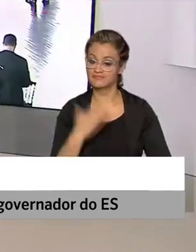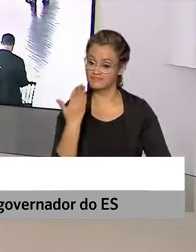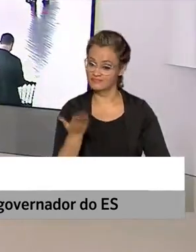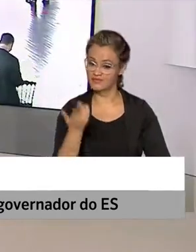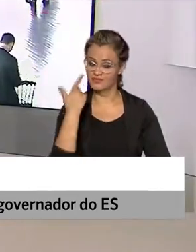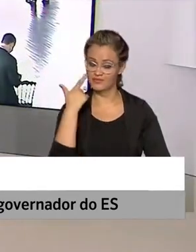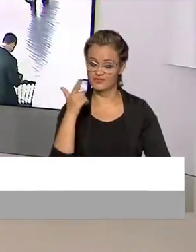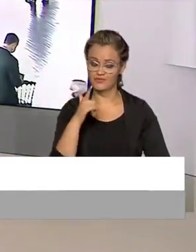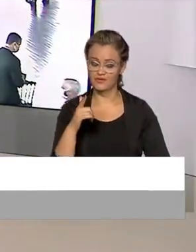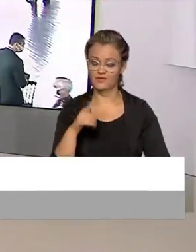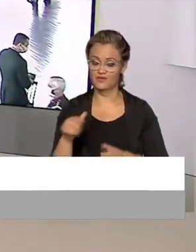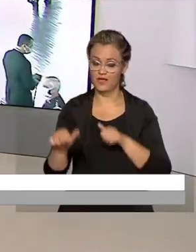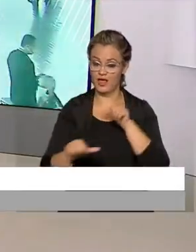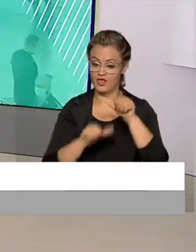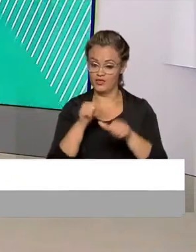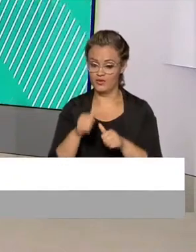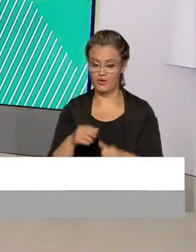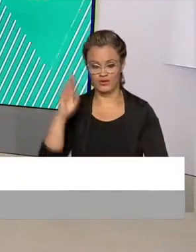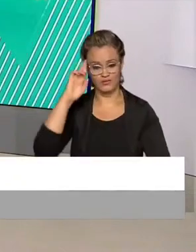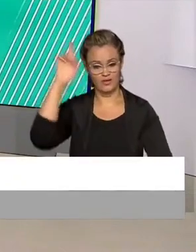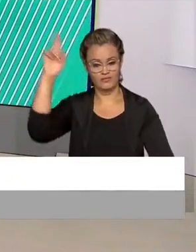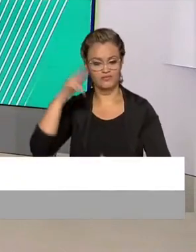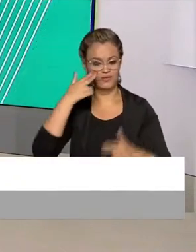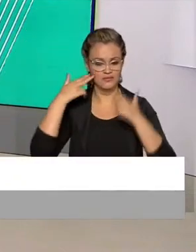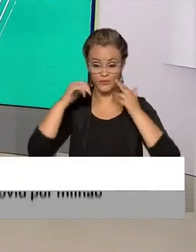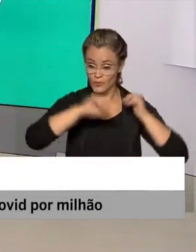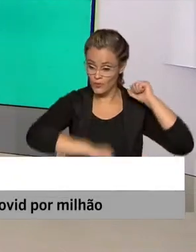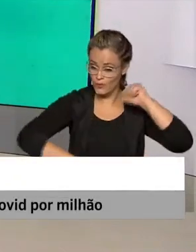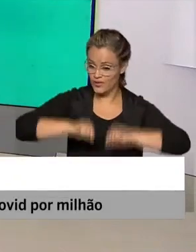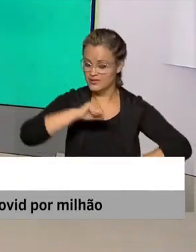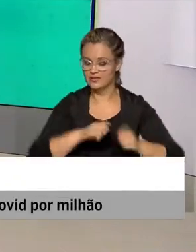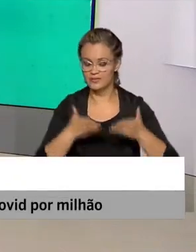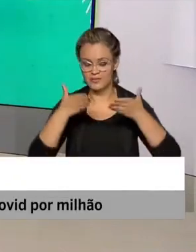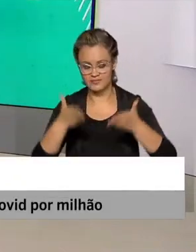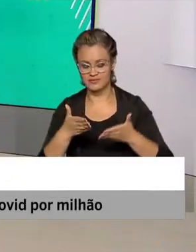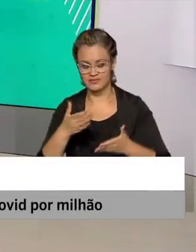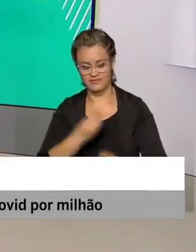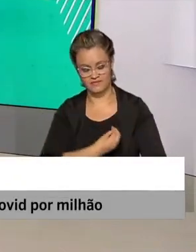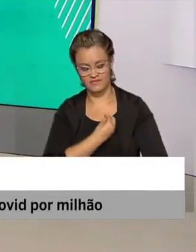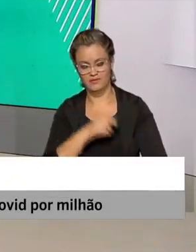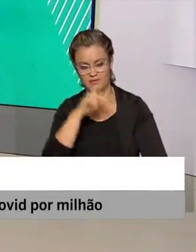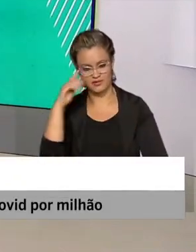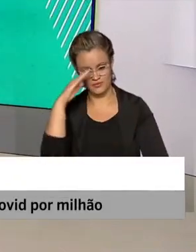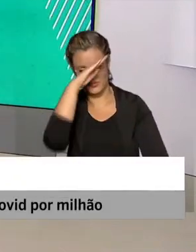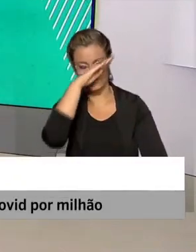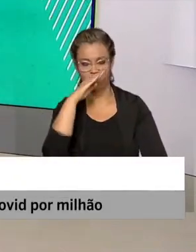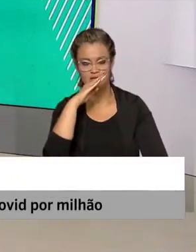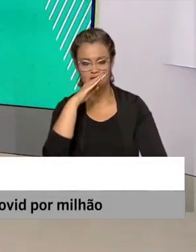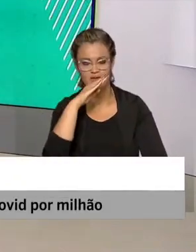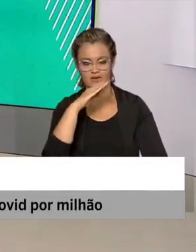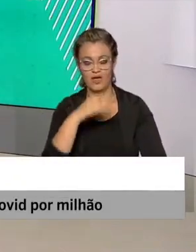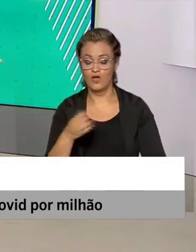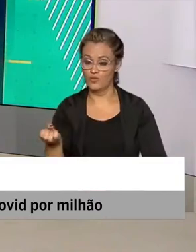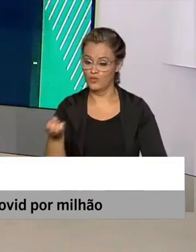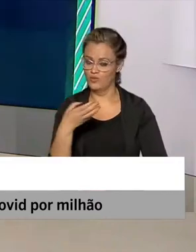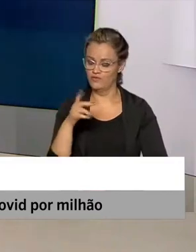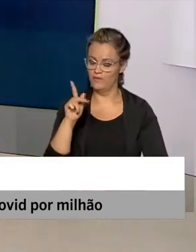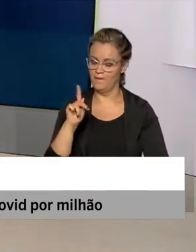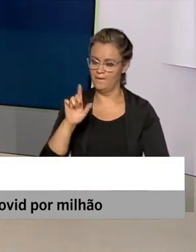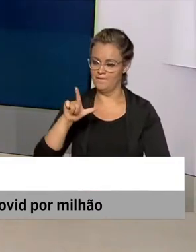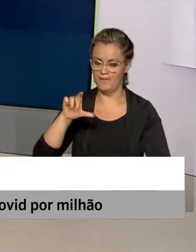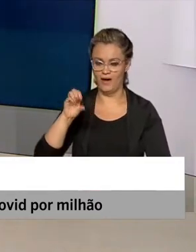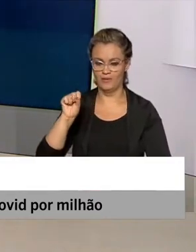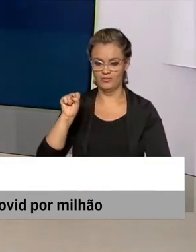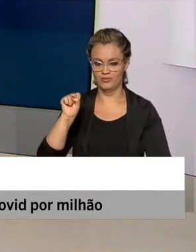Essa foi a cerimônia de troca do comando do Exército, que contou com a participação do presidente Jair Bolsonaro. O general Paulo Sérgio Nogueira